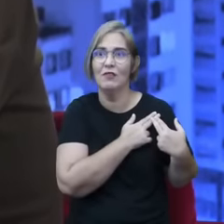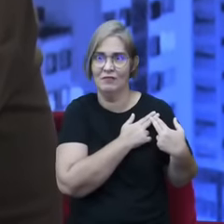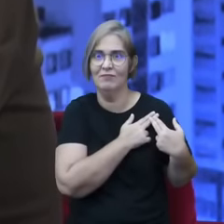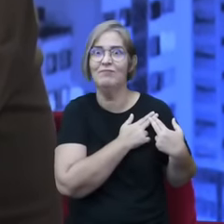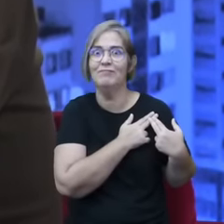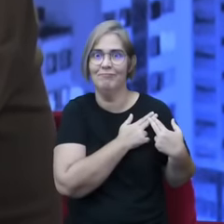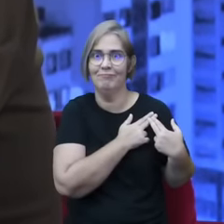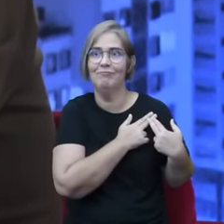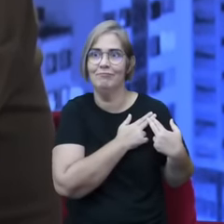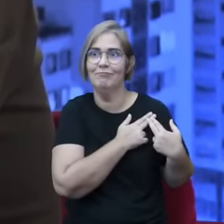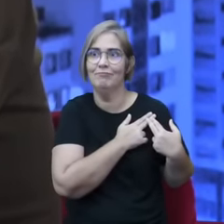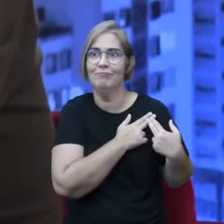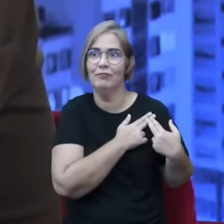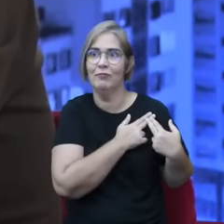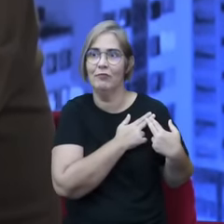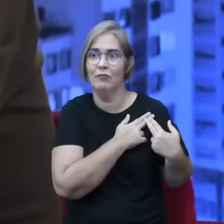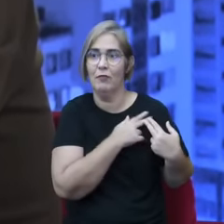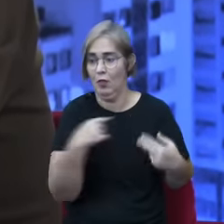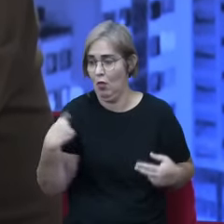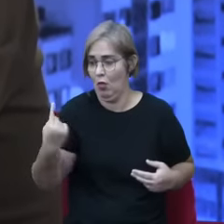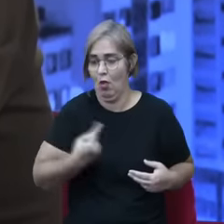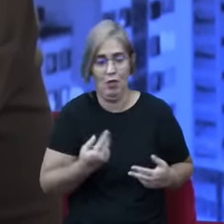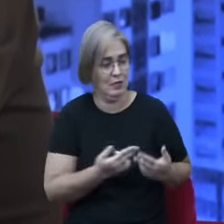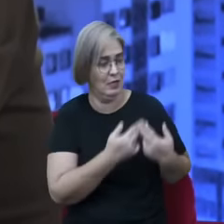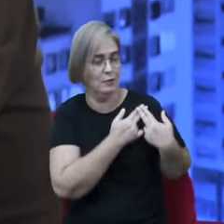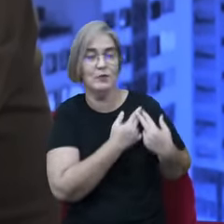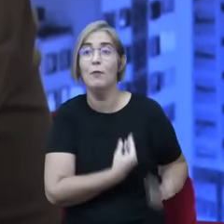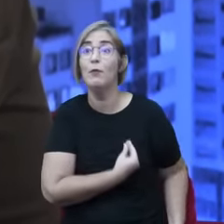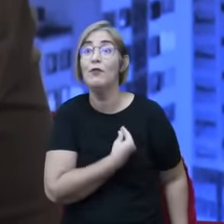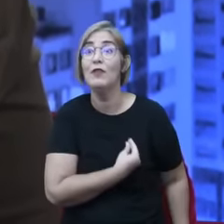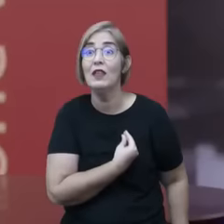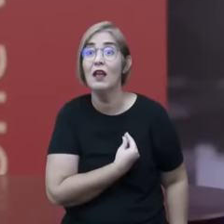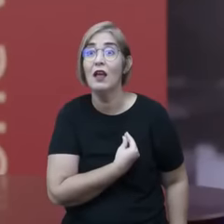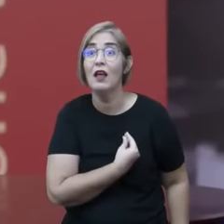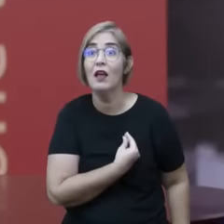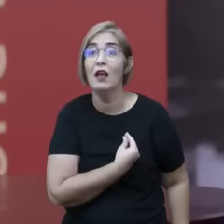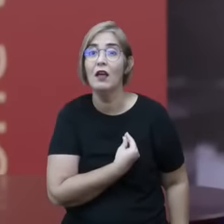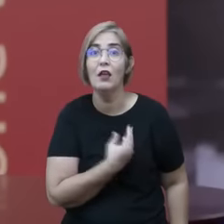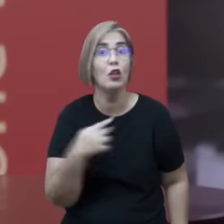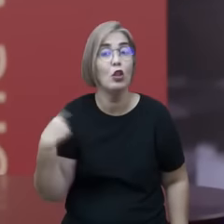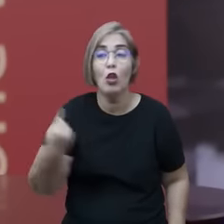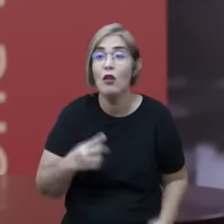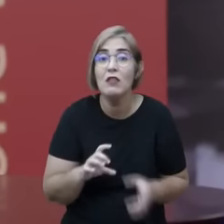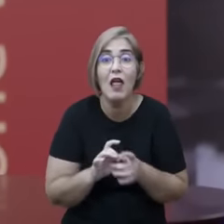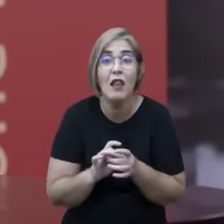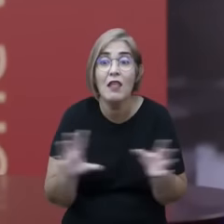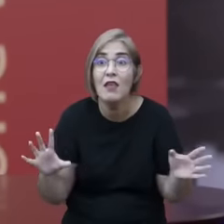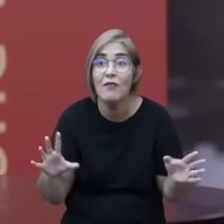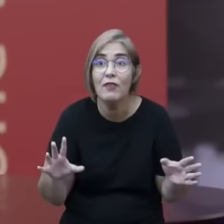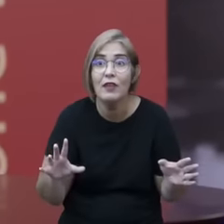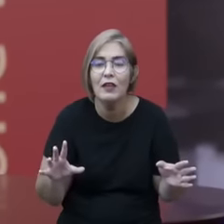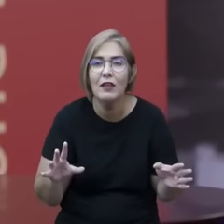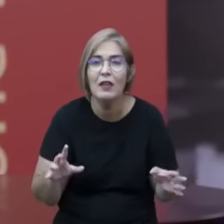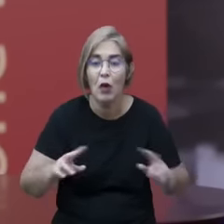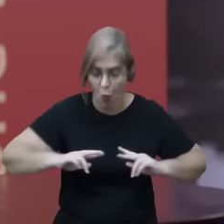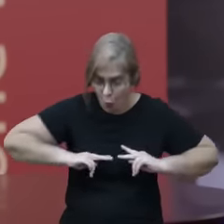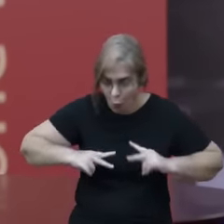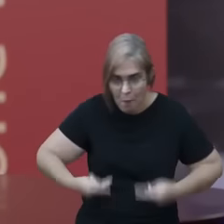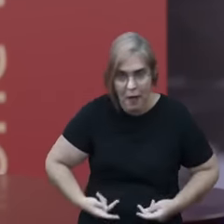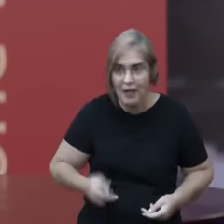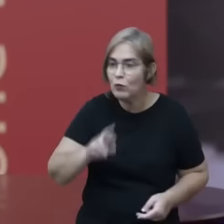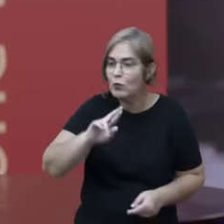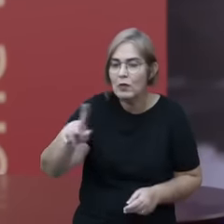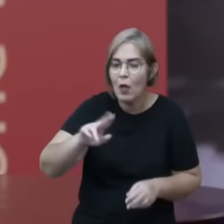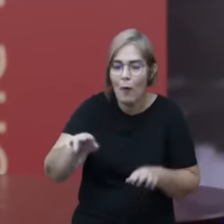eh existência a partir da nossa liberdade. O ser humano não é como este copo ou como esta mesa que tem um projeto